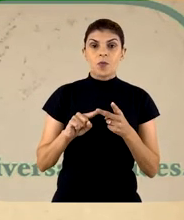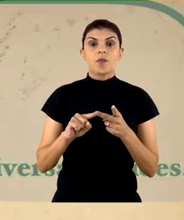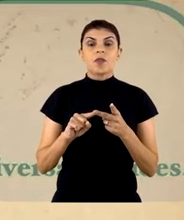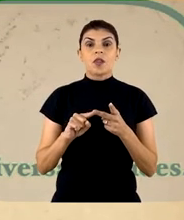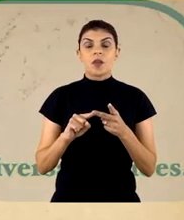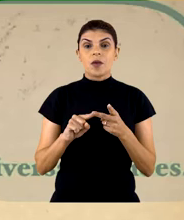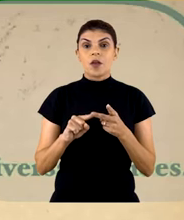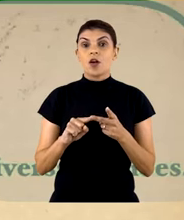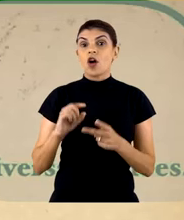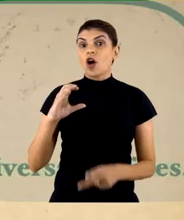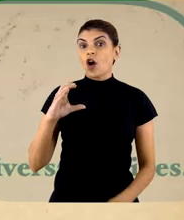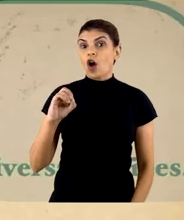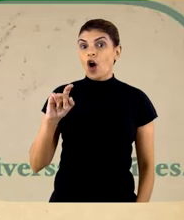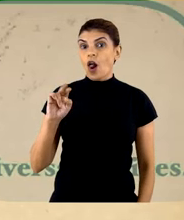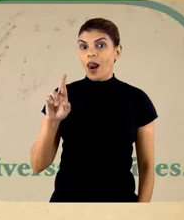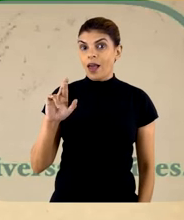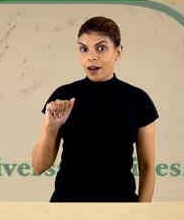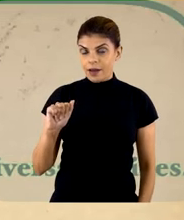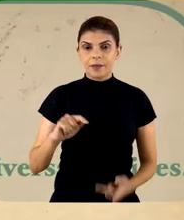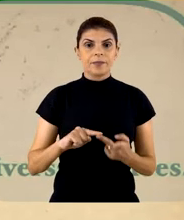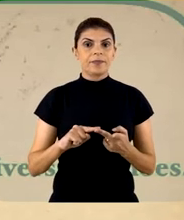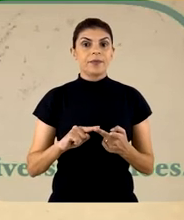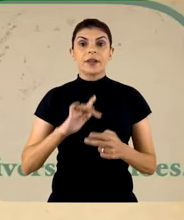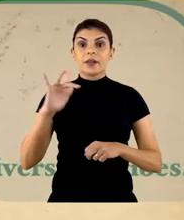cólera e dengue.